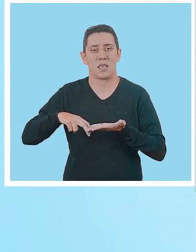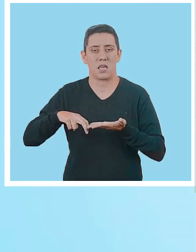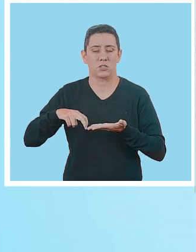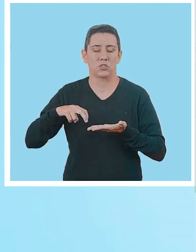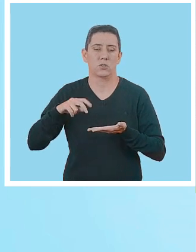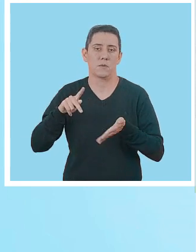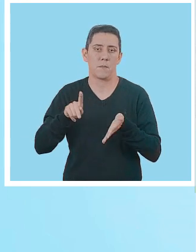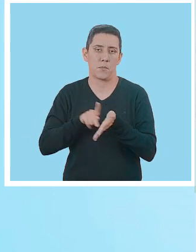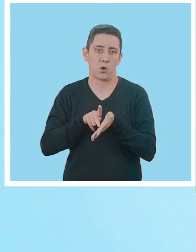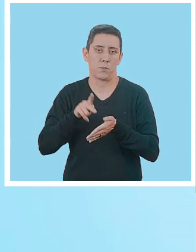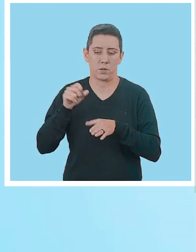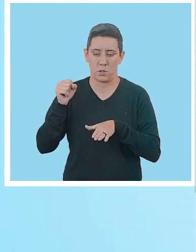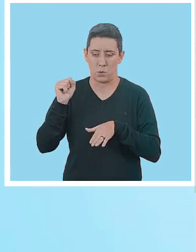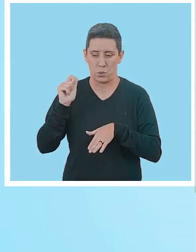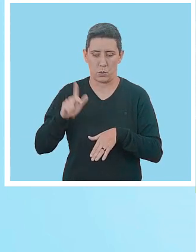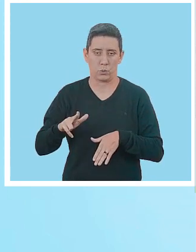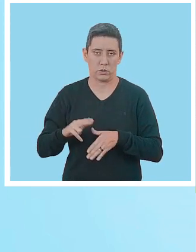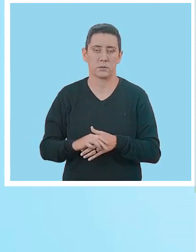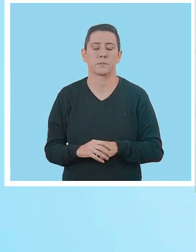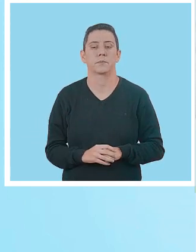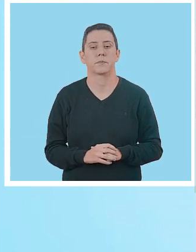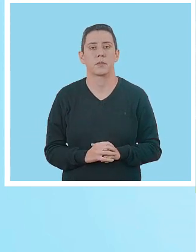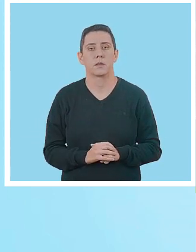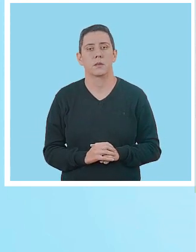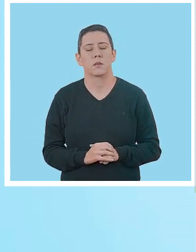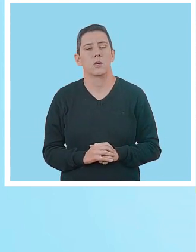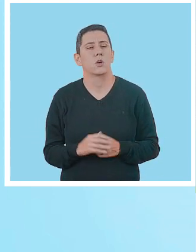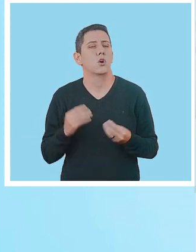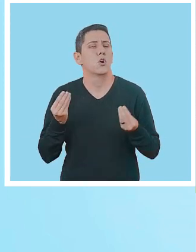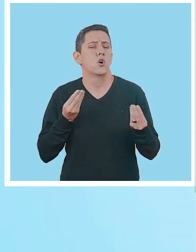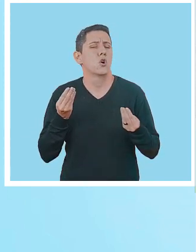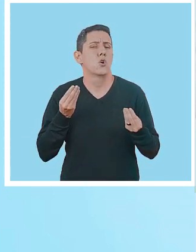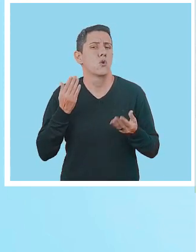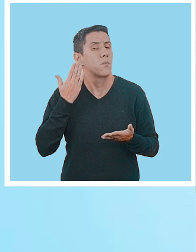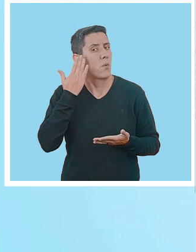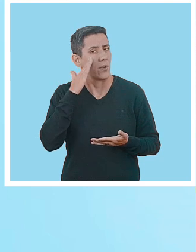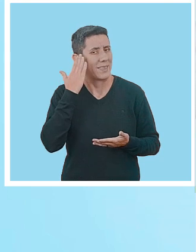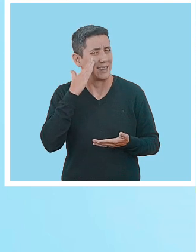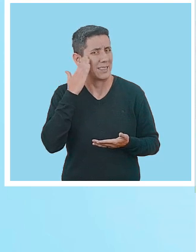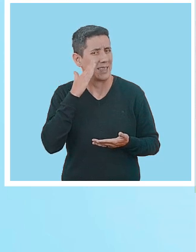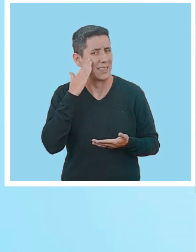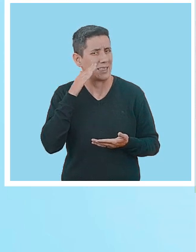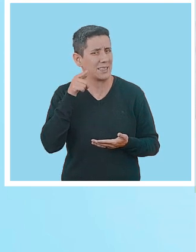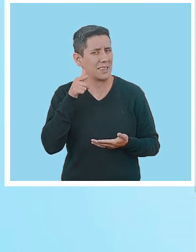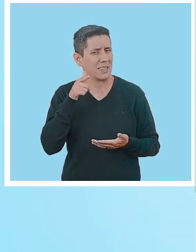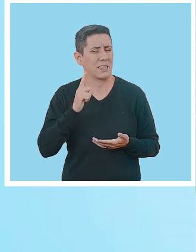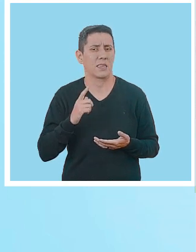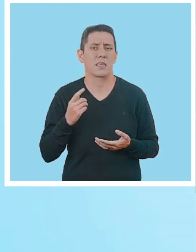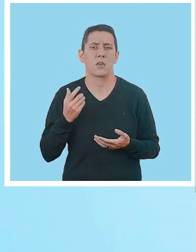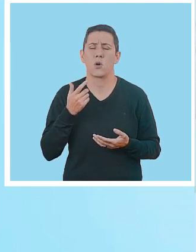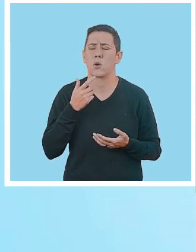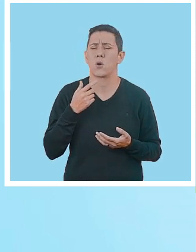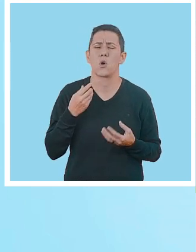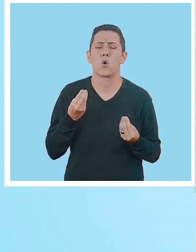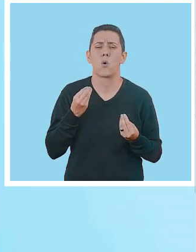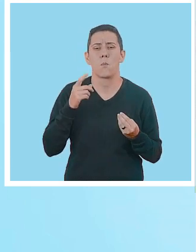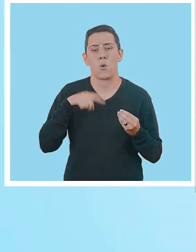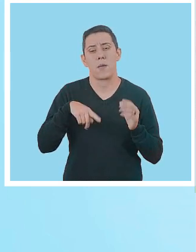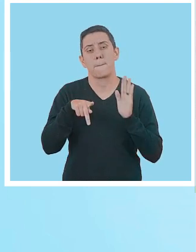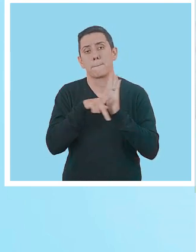compõem a conta de luz aí para a gente entender isso como tipos entender Qual que é a composição da conta de luz